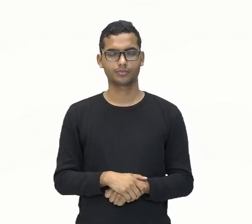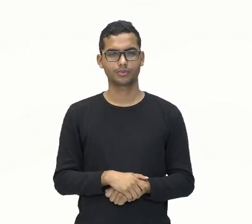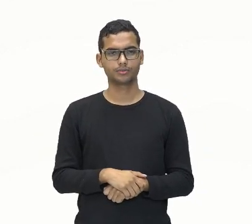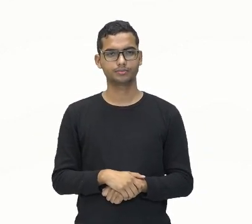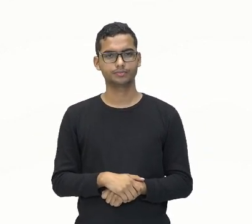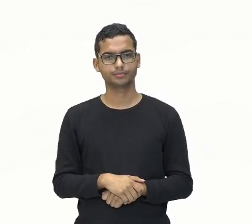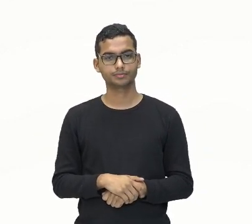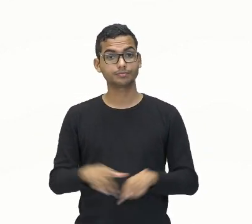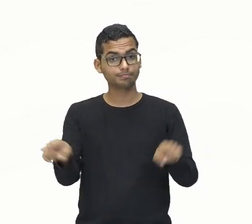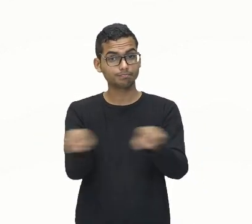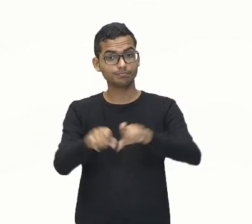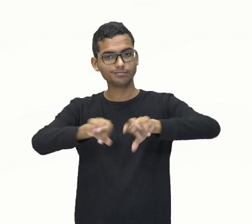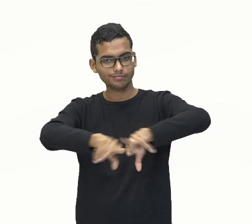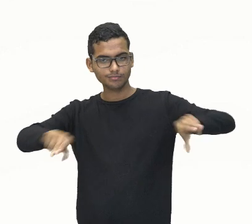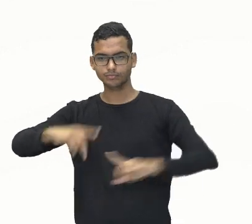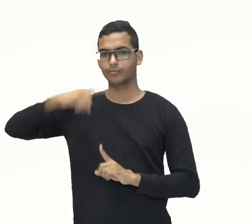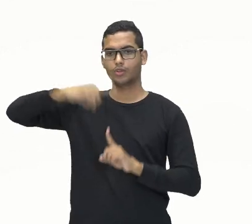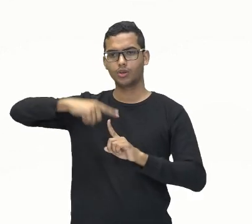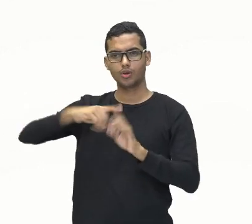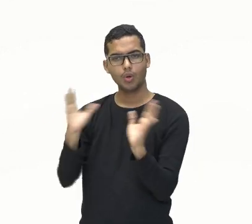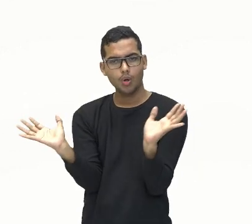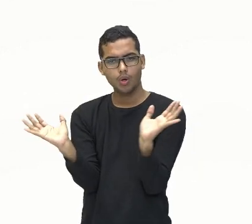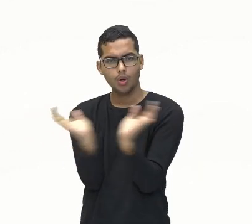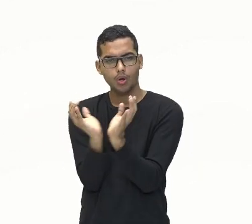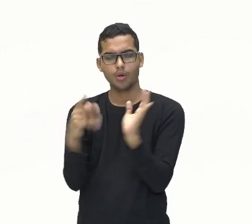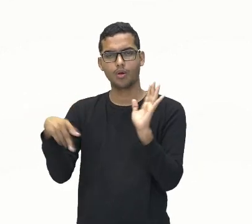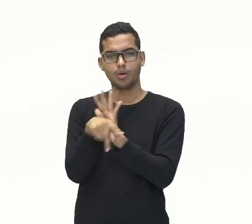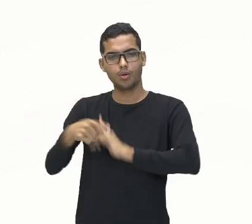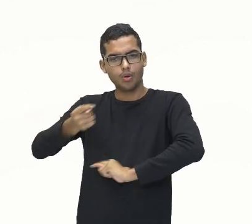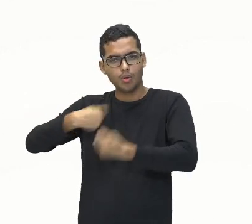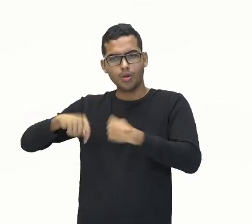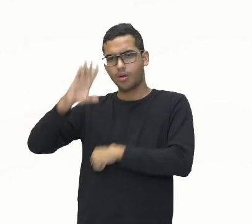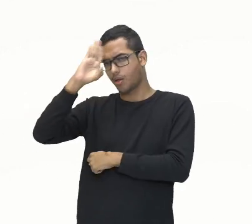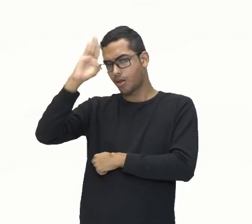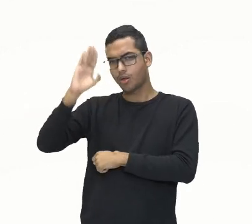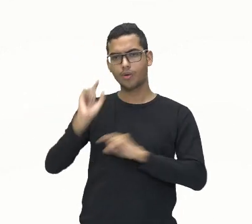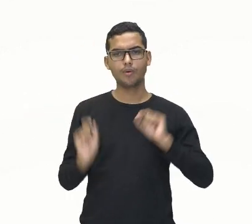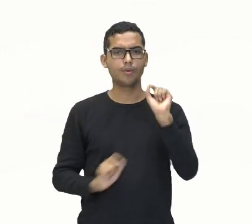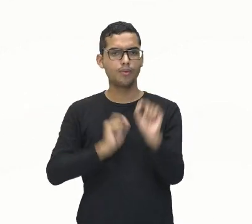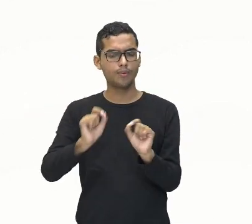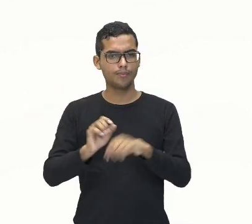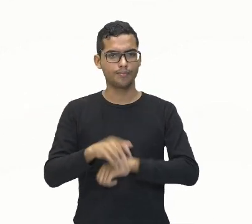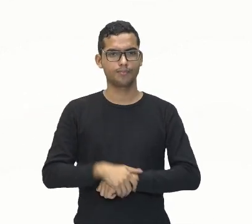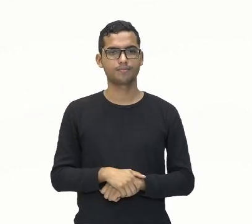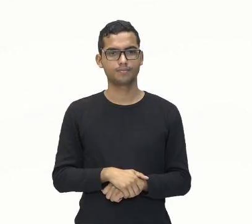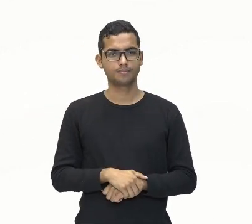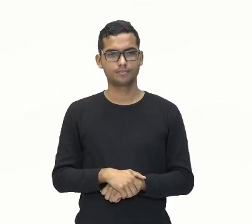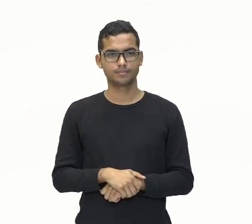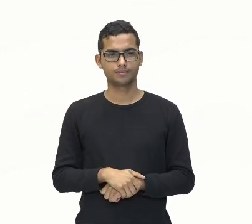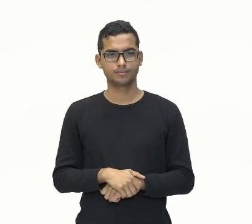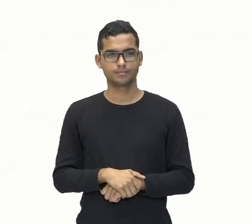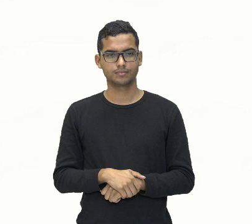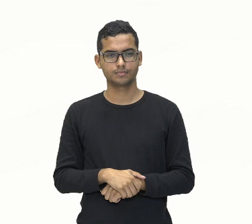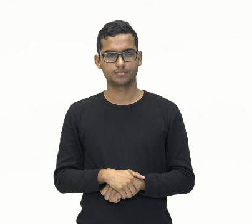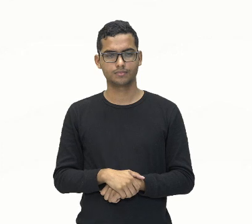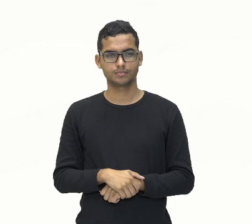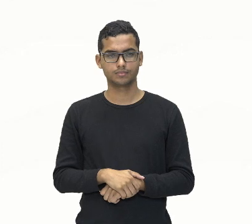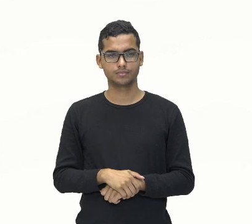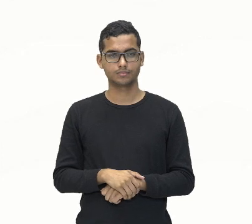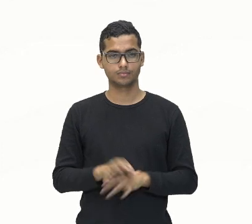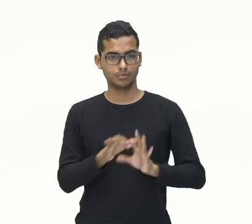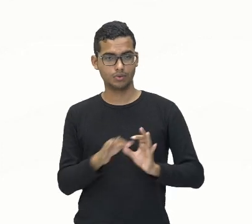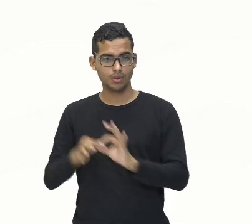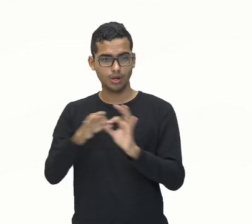temos diferentes tipos de blocos econômicos, né? E os principais são esses aqui, ó. É a